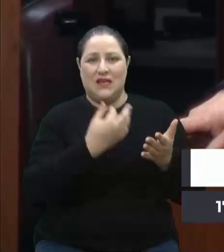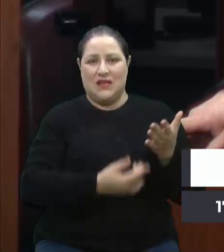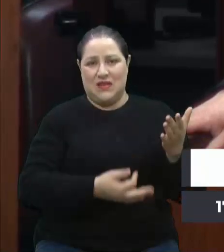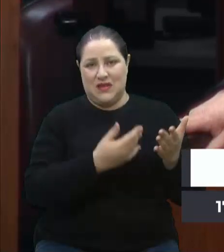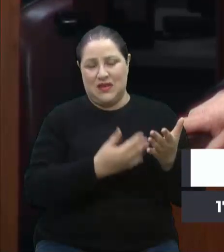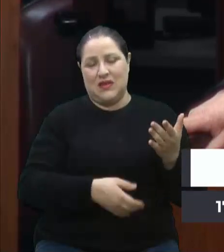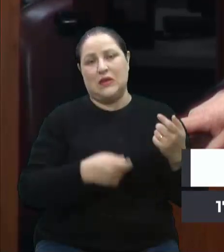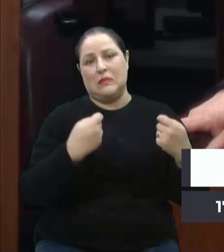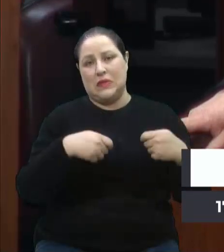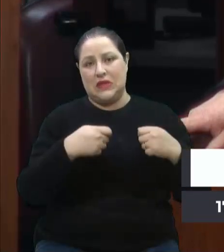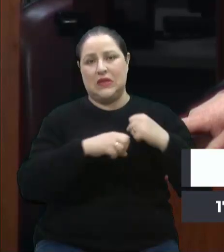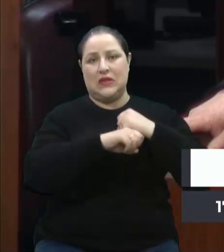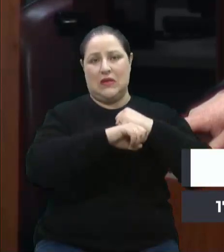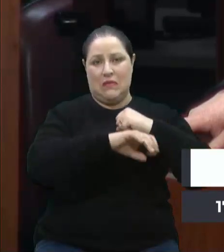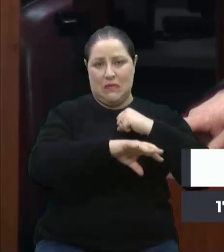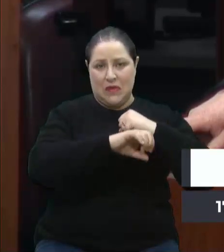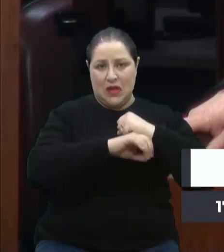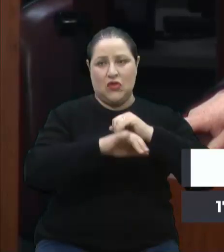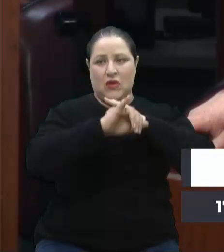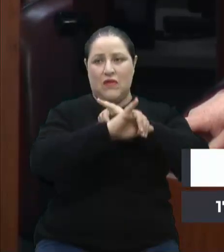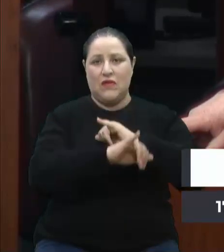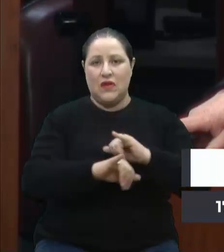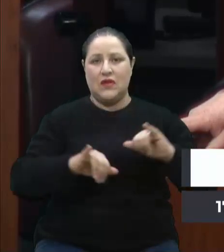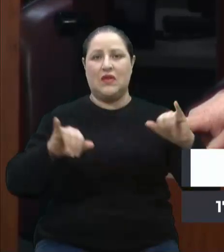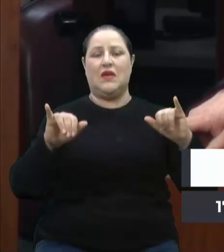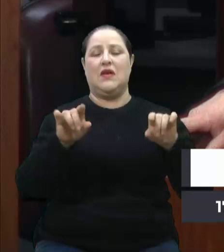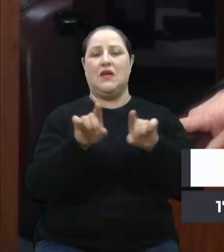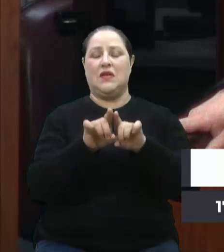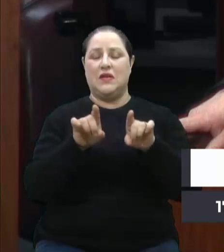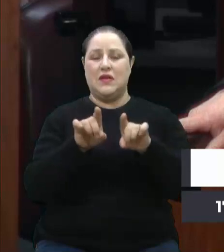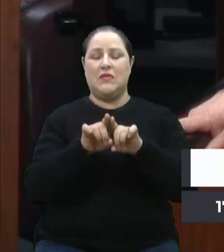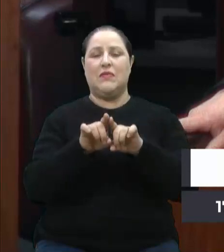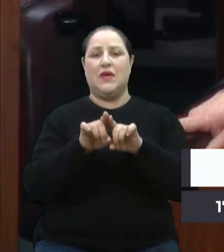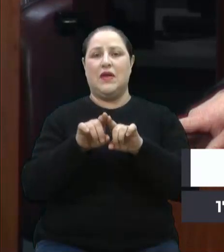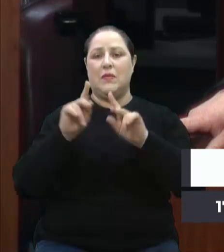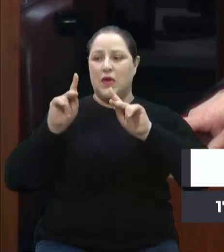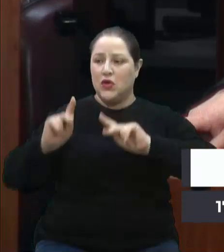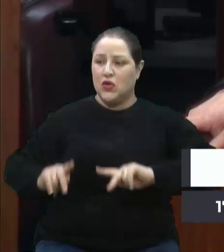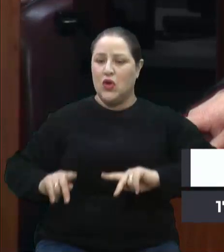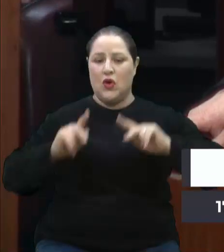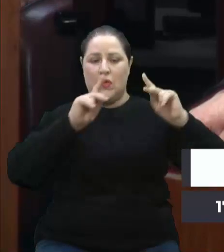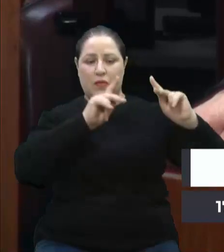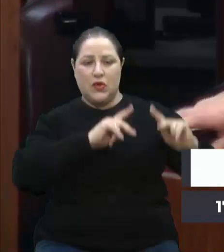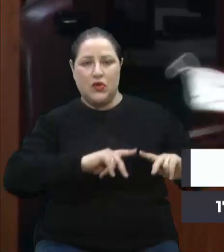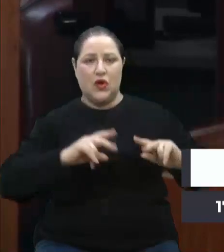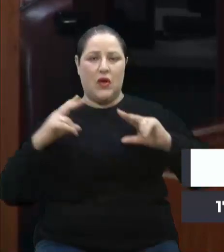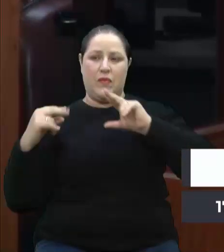boca-a-boca que seja enfim é fundamental para nós tá quem é